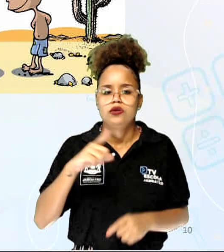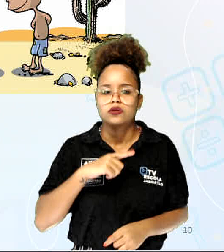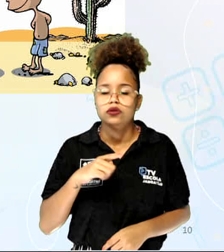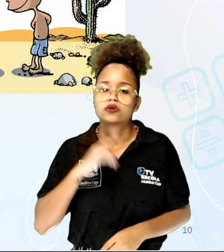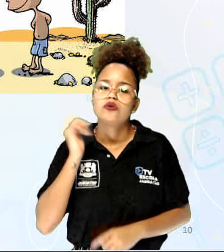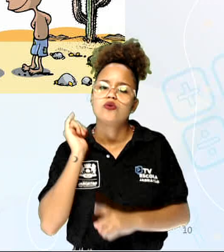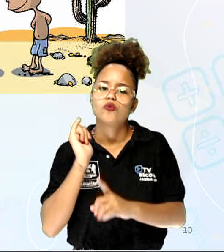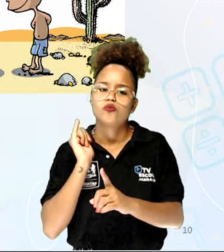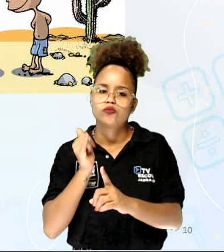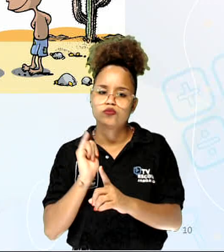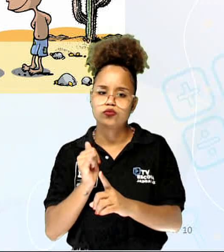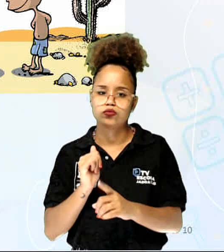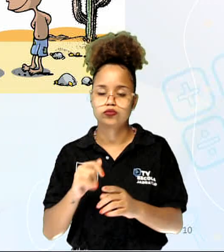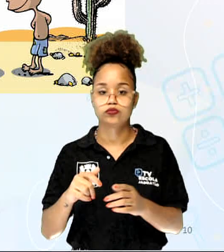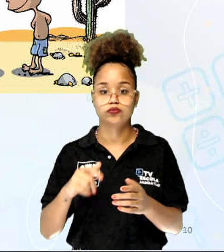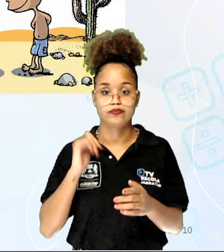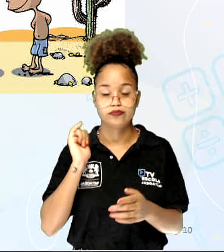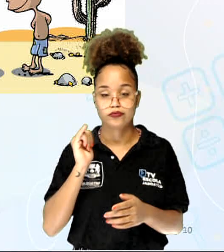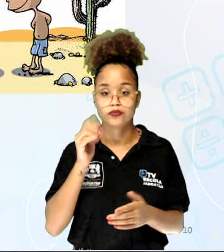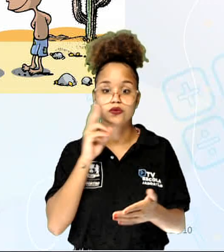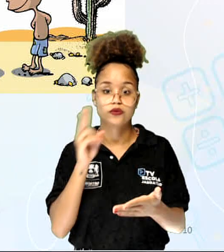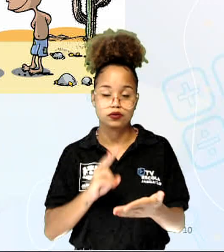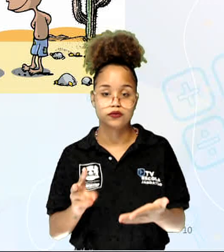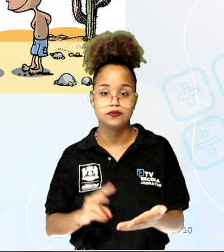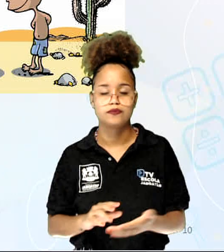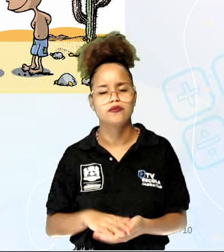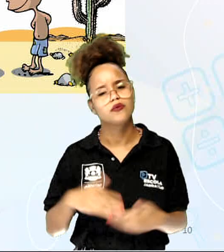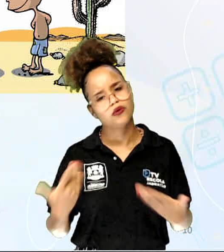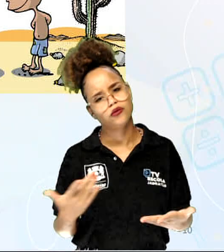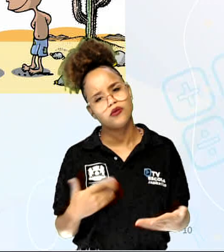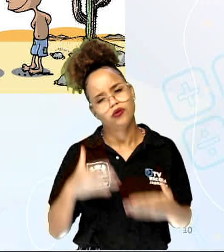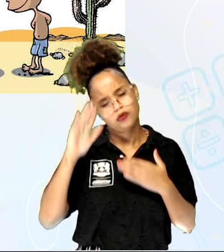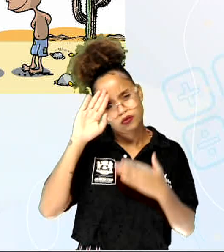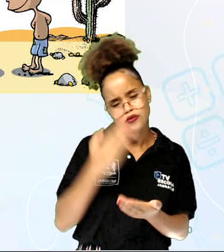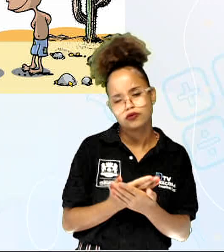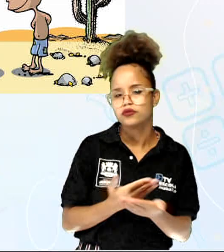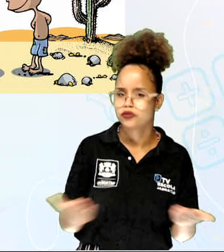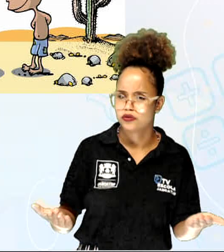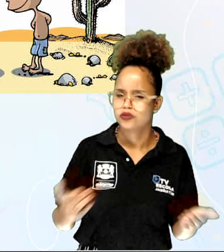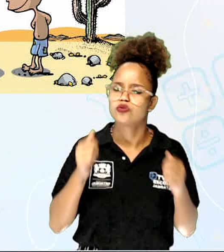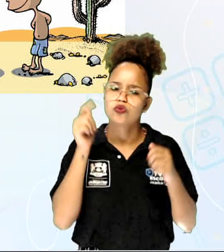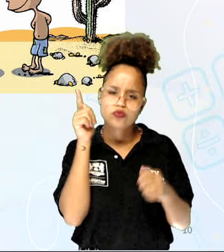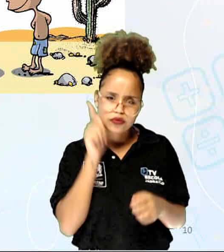lido? Pois é, gente, eu acredito que vocês conseguem responder numa boa